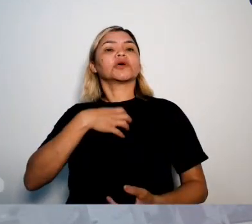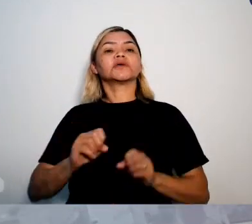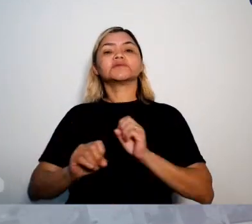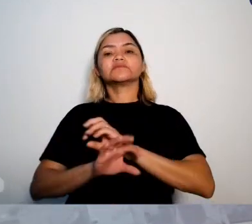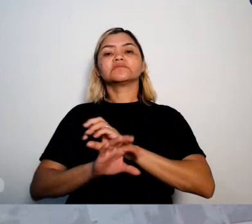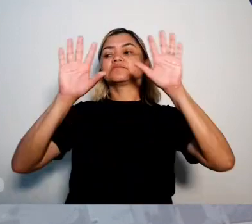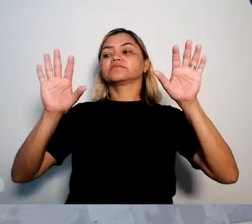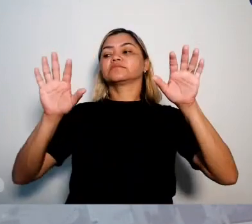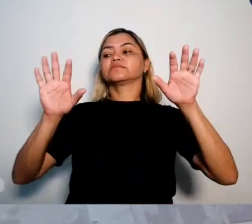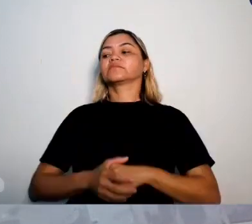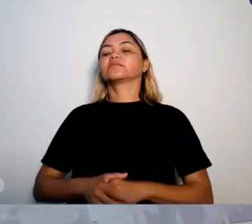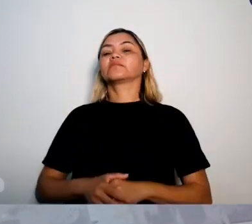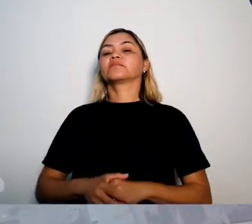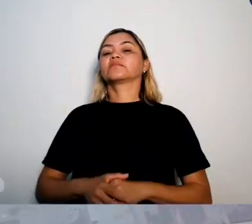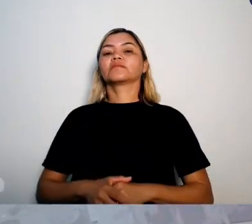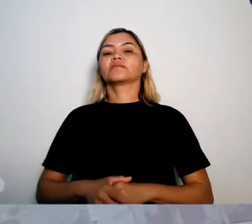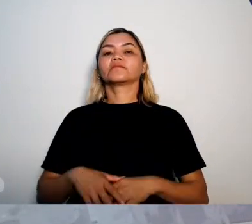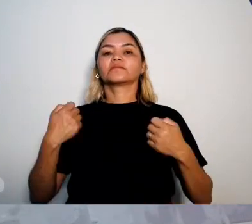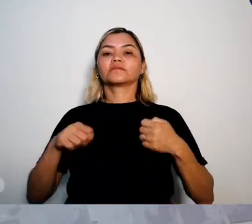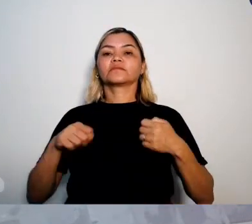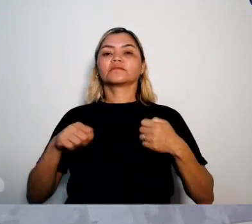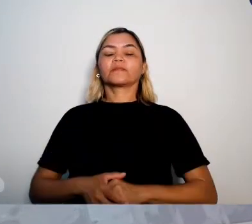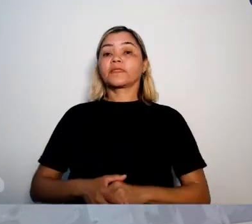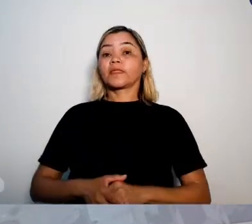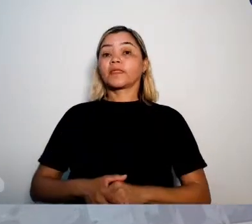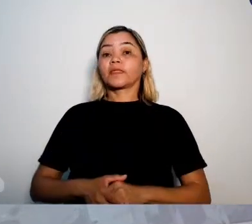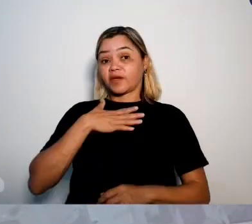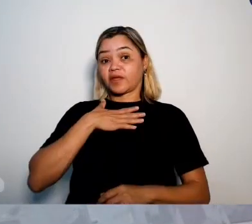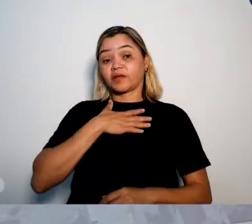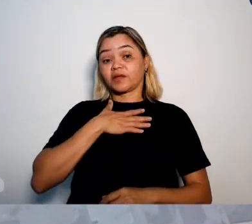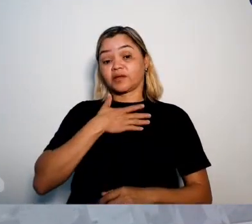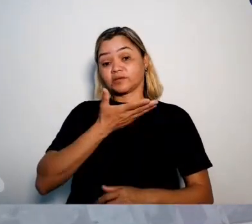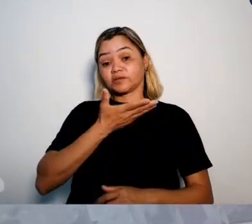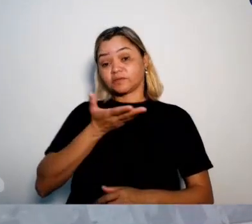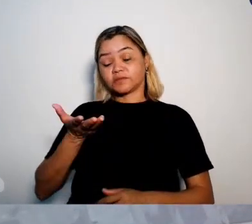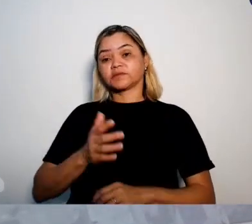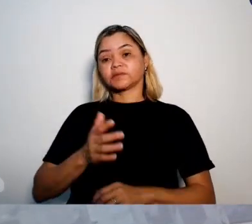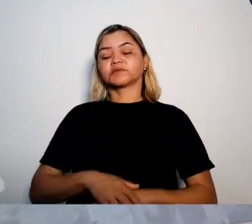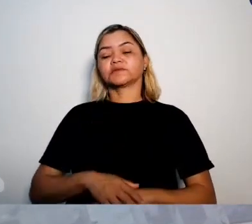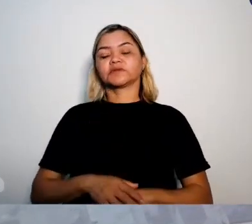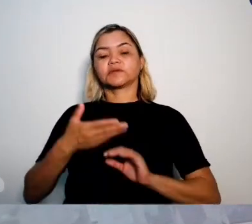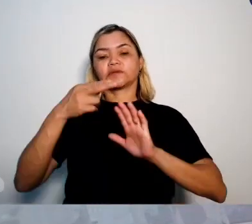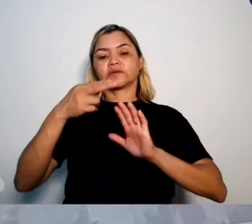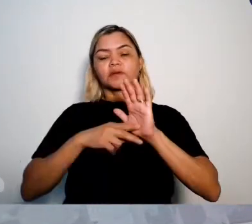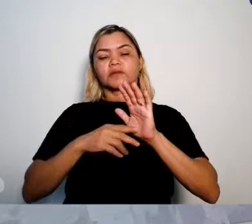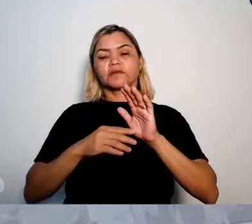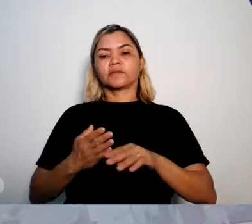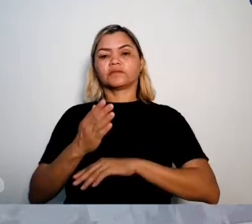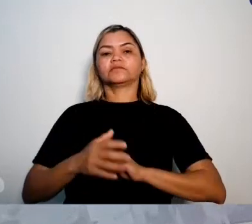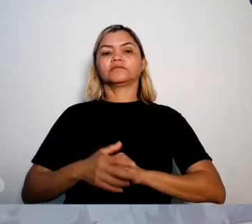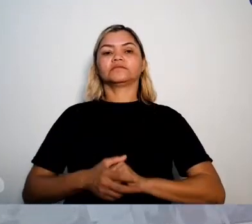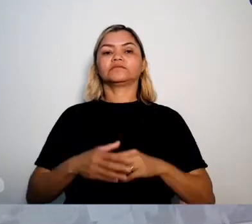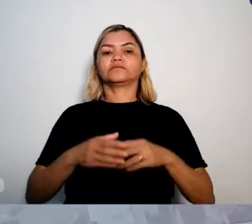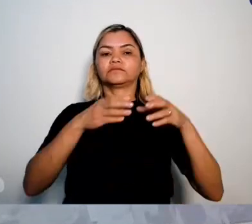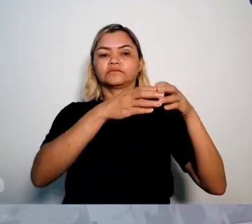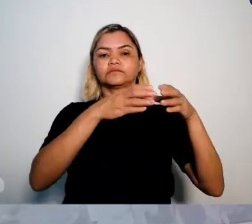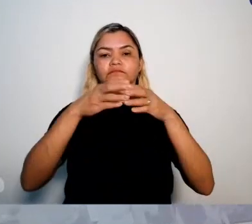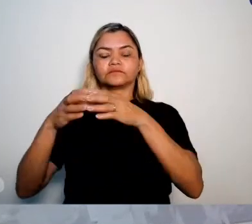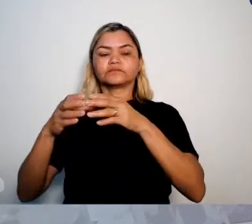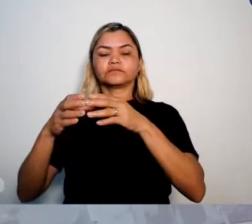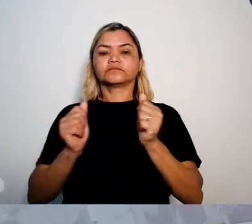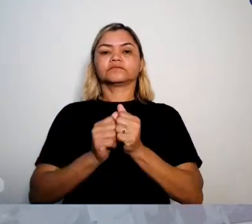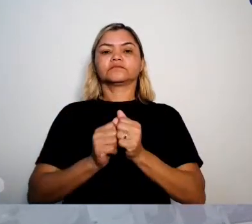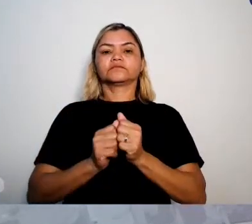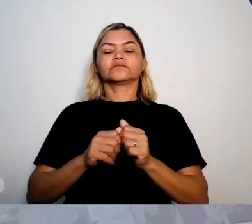destacar. Não ficaria à vontade com os senhores se esse requerimento fosse aprovado em bloco, junto com os demais, sem que vocês tivessem a